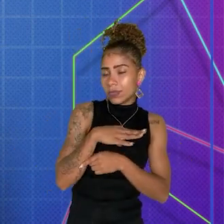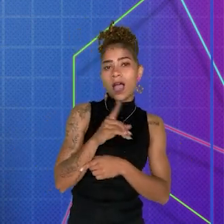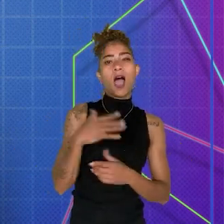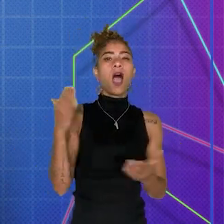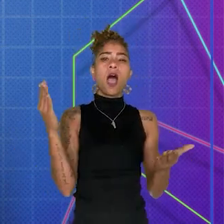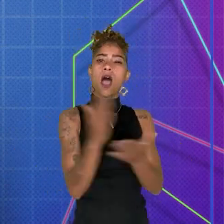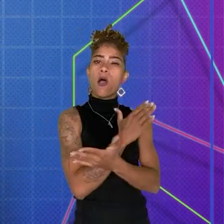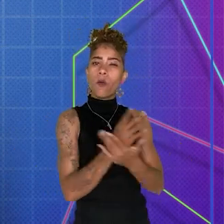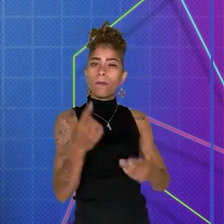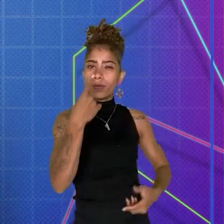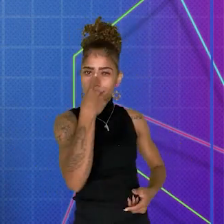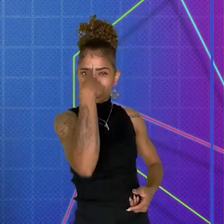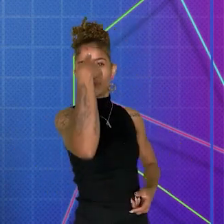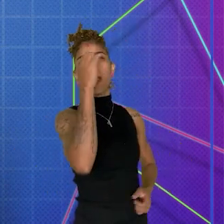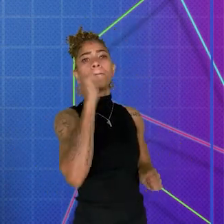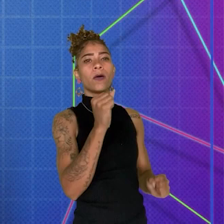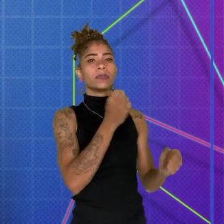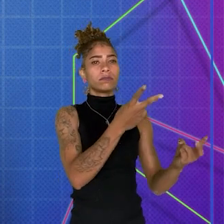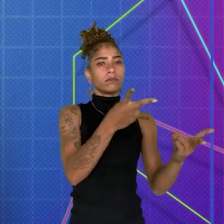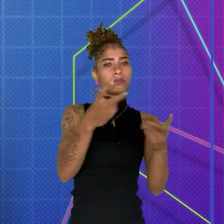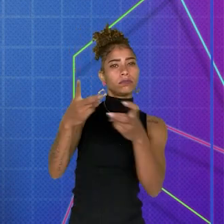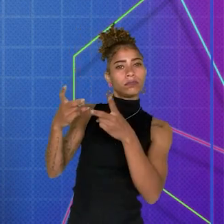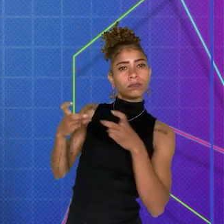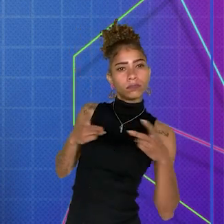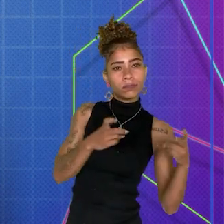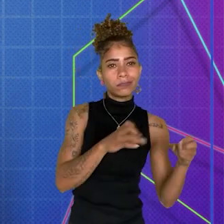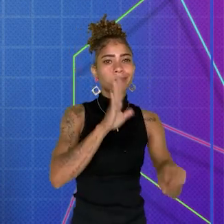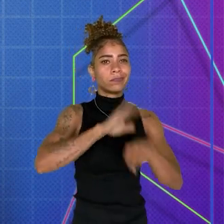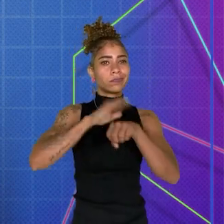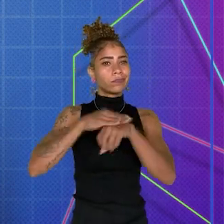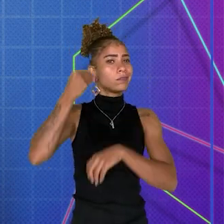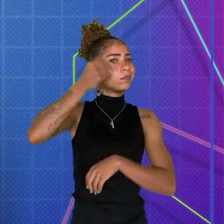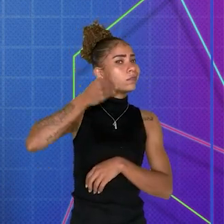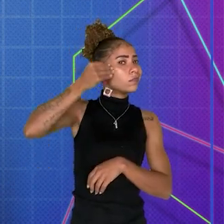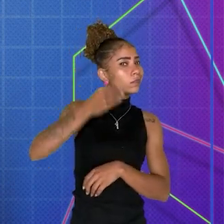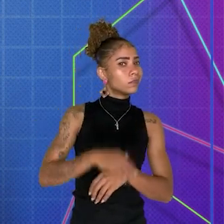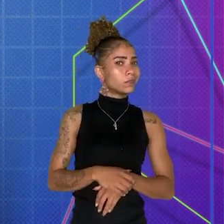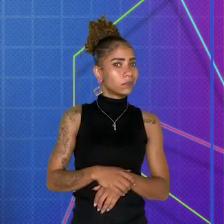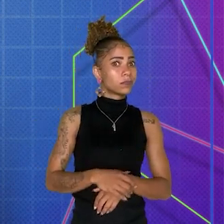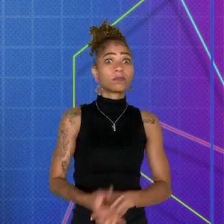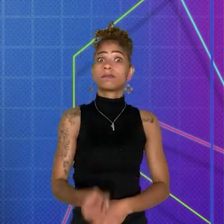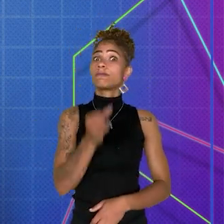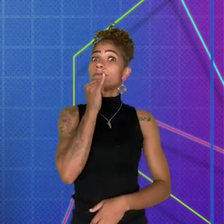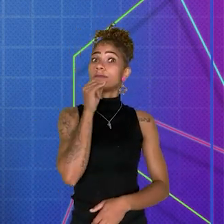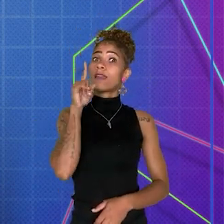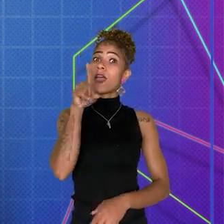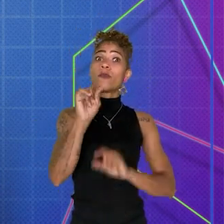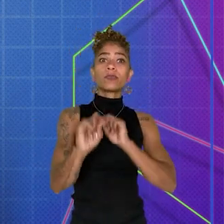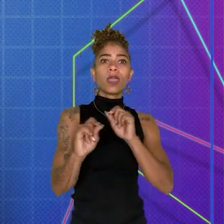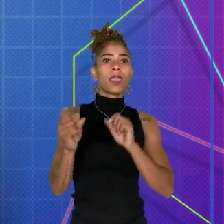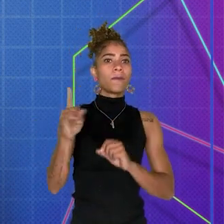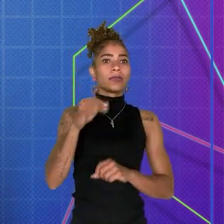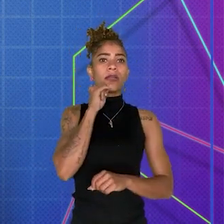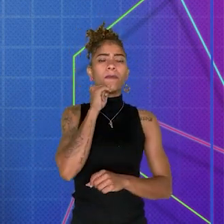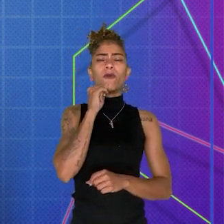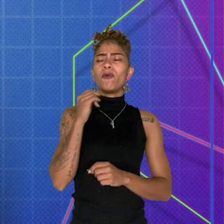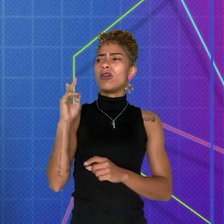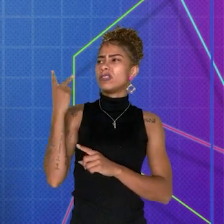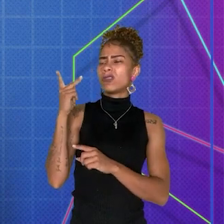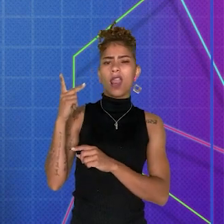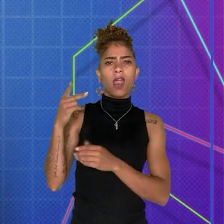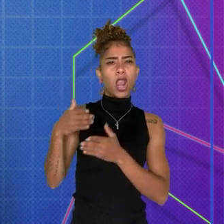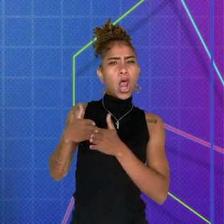inovadoras. Aqui estão algumas das ideias que podem ser exploradas em jogos com narrativas experimentais. Um exemplo disso são histórias